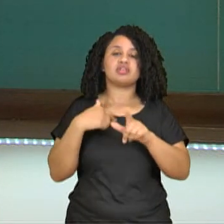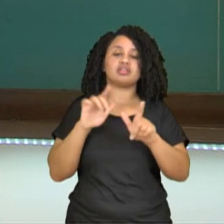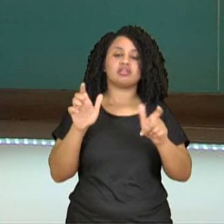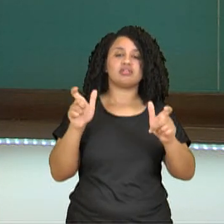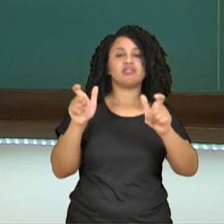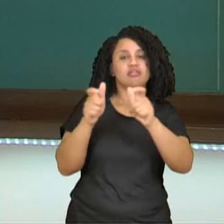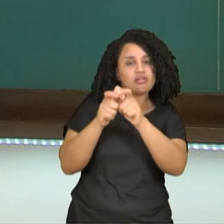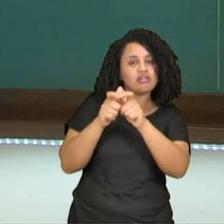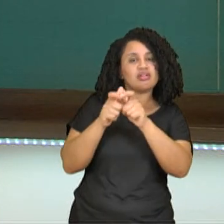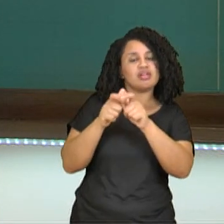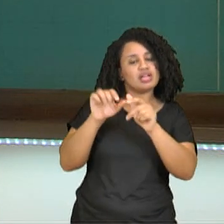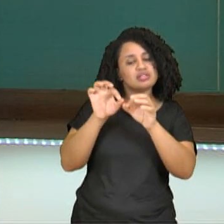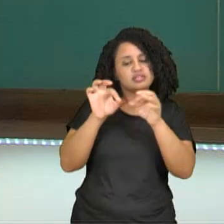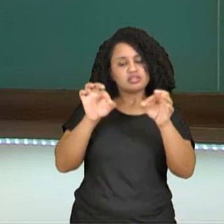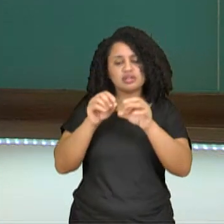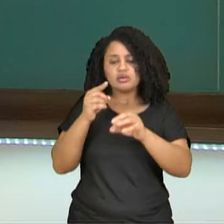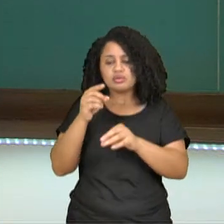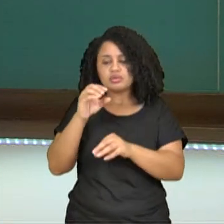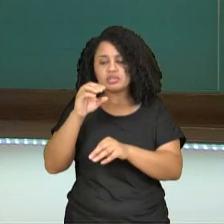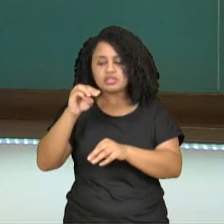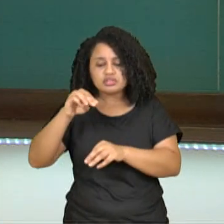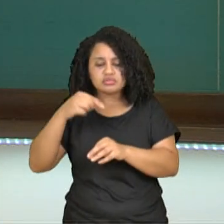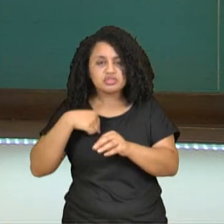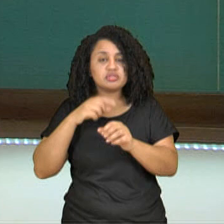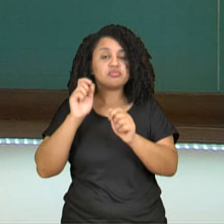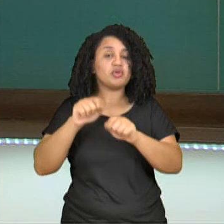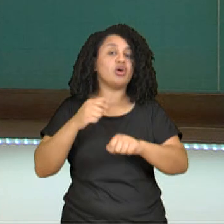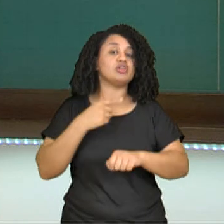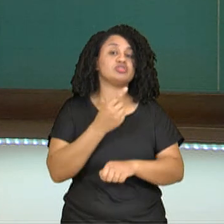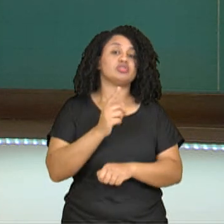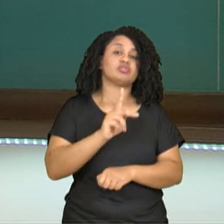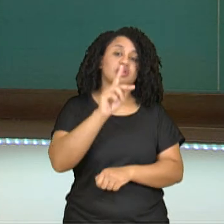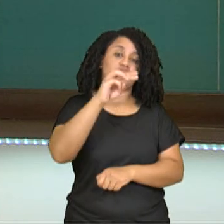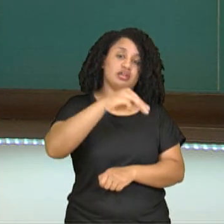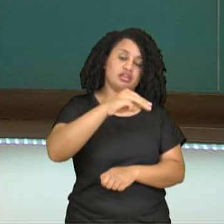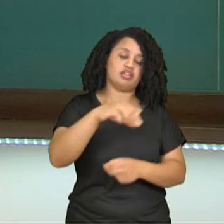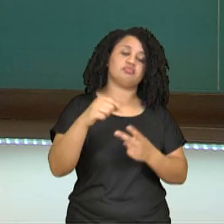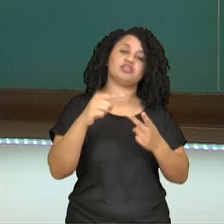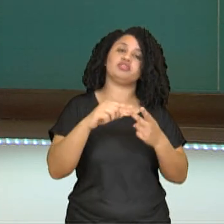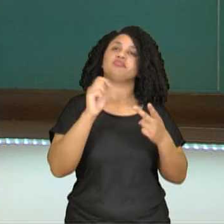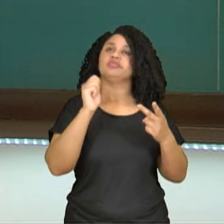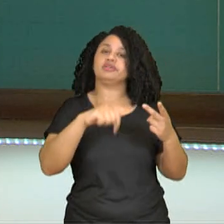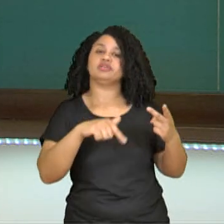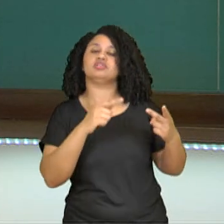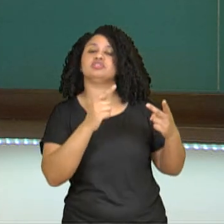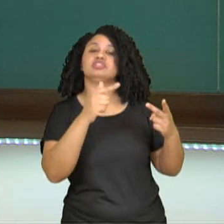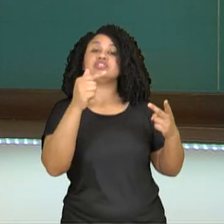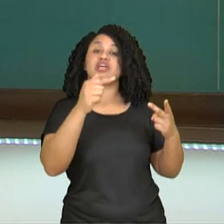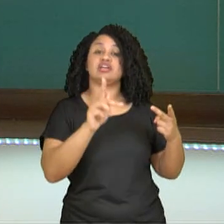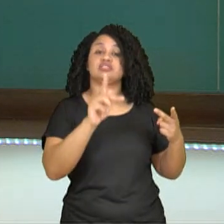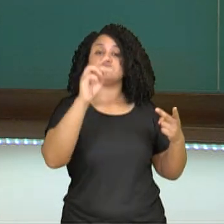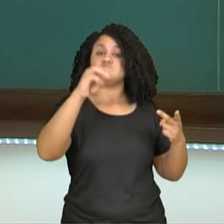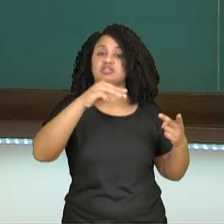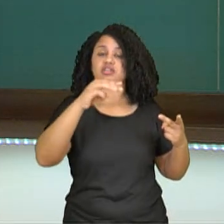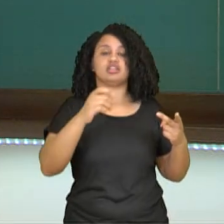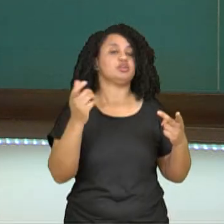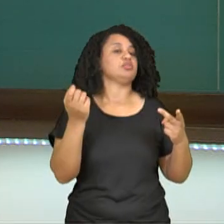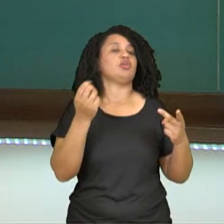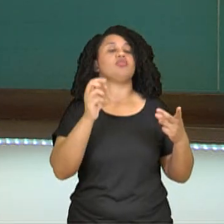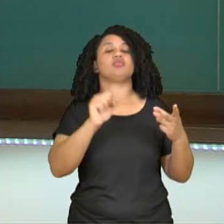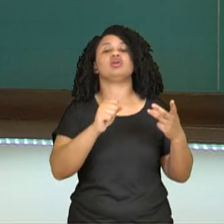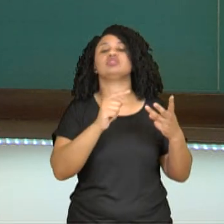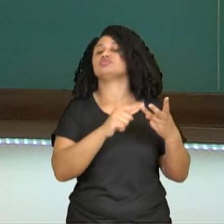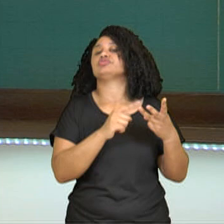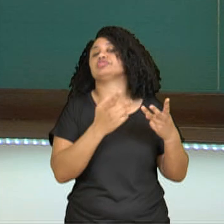reduzida, essa distância de 1 centímetro ela pode ser correspondente a 1 quilômetro, ela pode ser correspondente a 7 quilômetros, ou ela pode ser